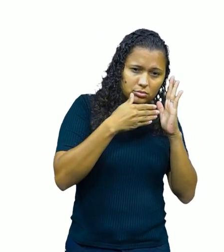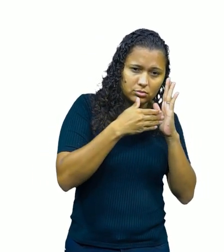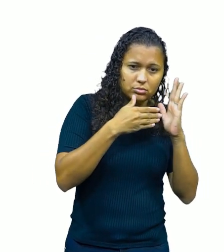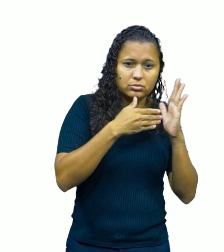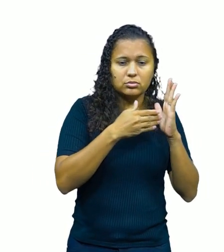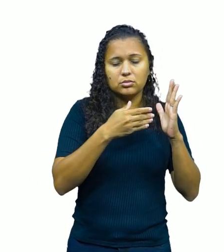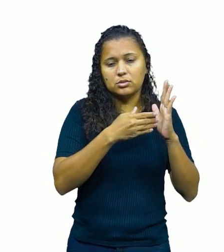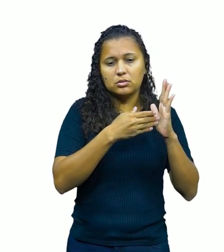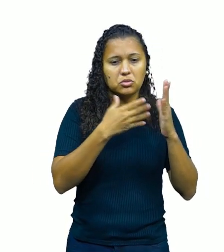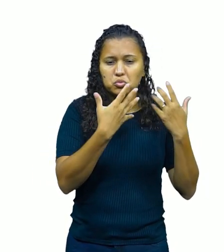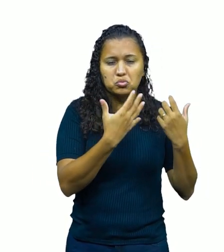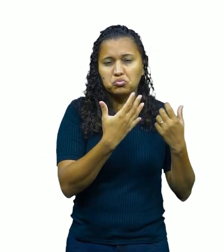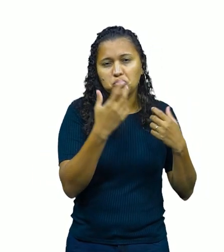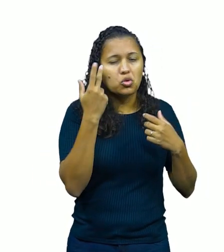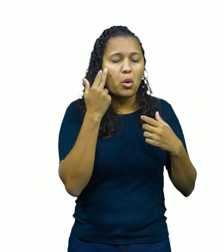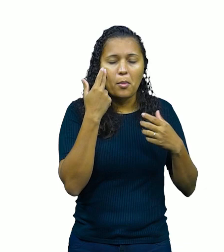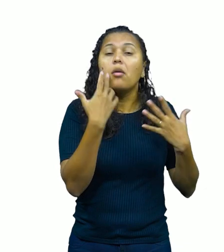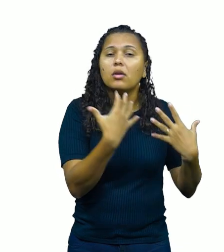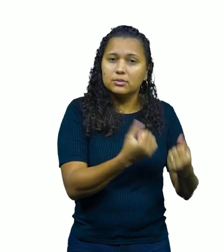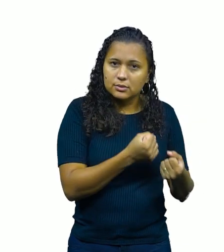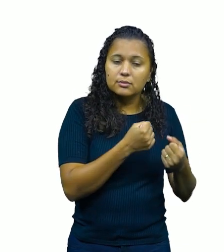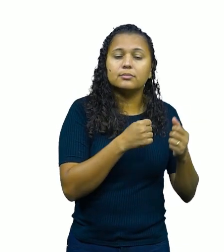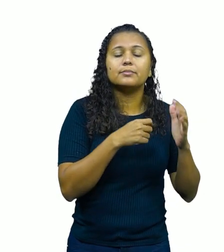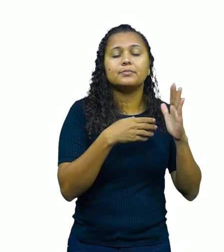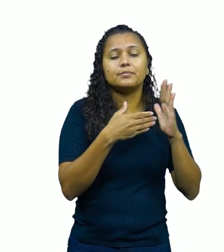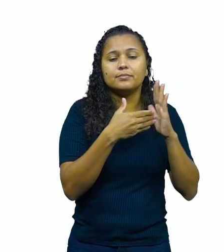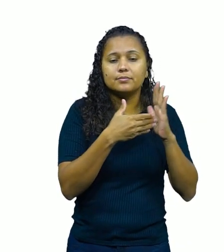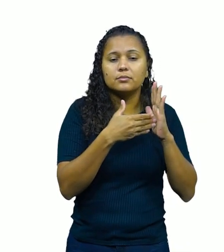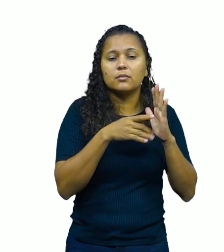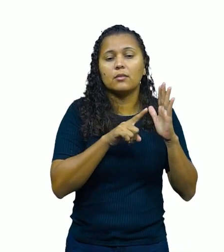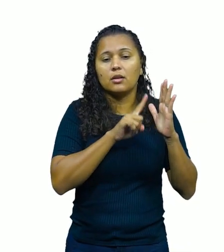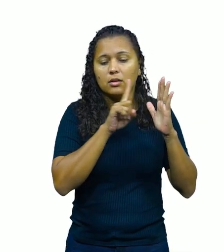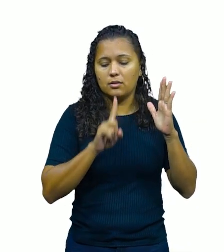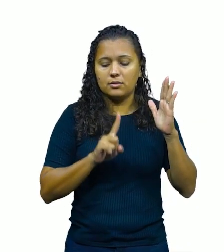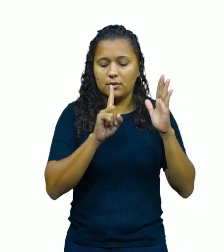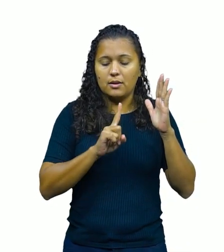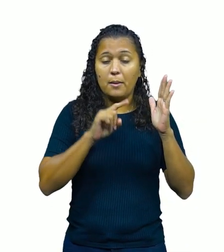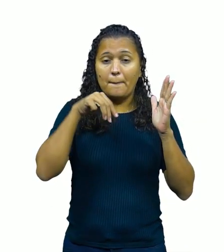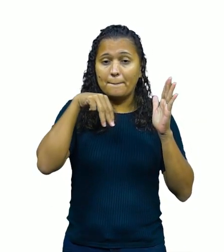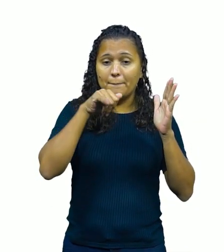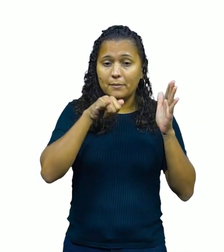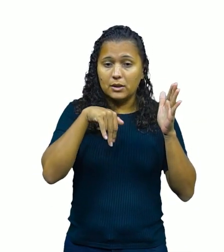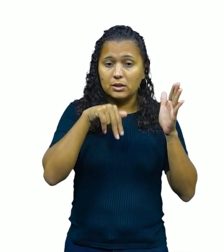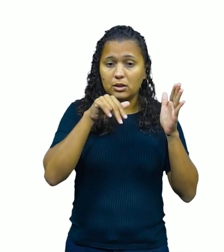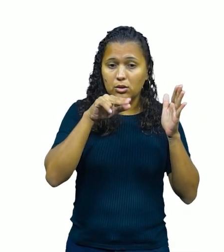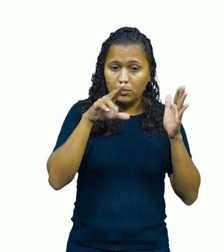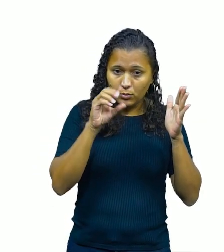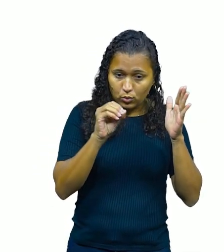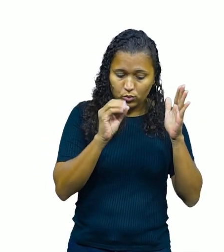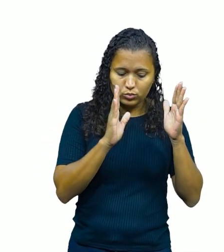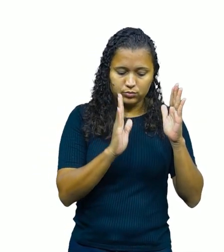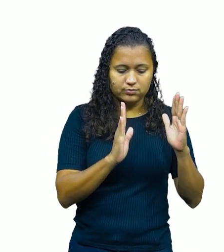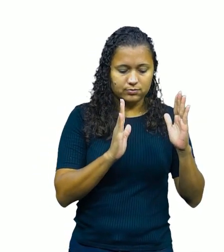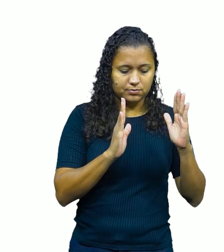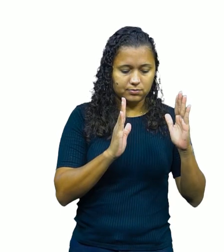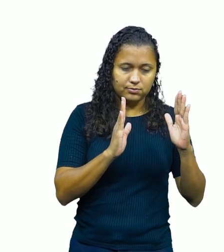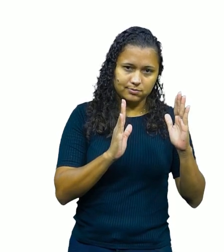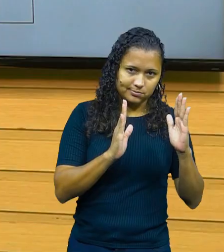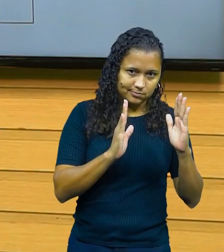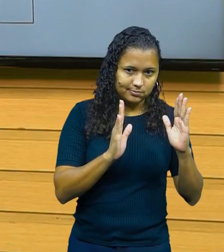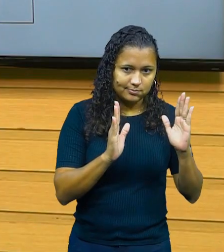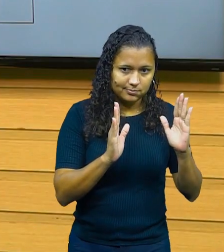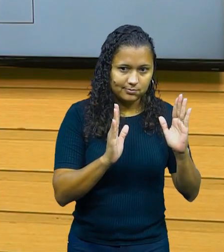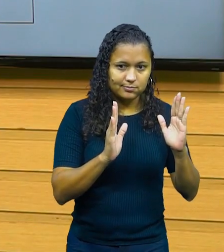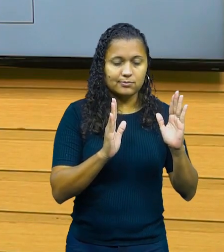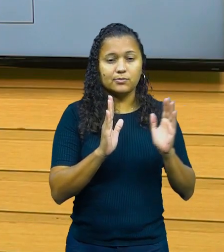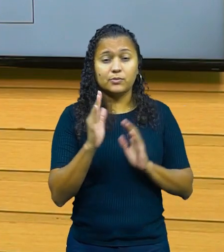que ela não ia comprometer dentro do conjunto que ela faz parte. E você tem também a dimensão mínima. Então, a partir desse momento aqui,